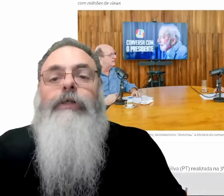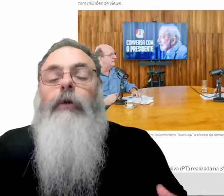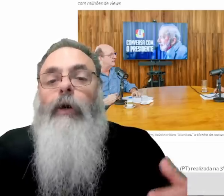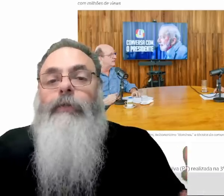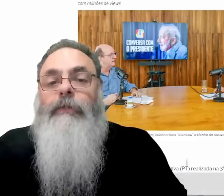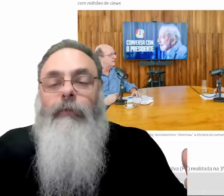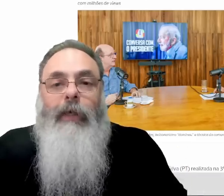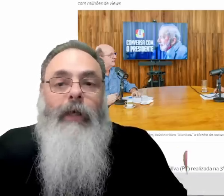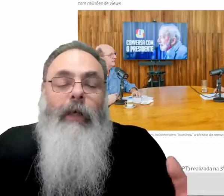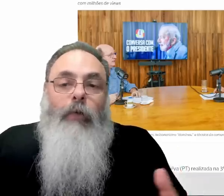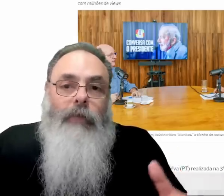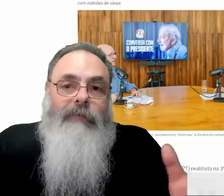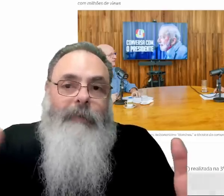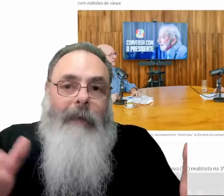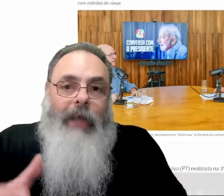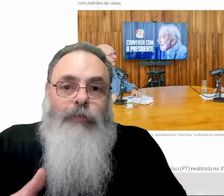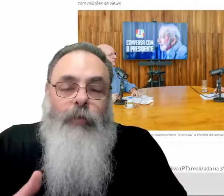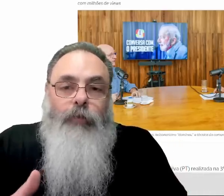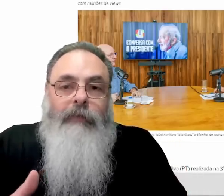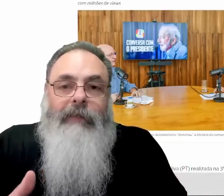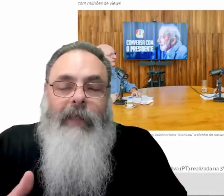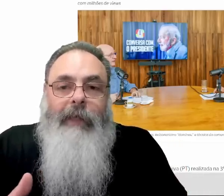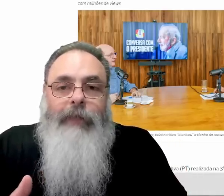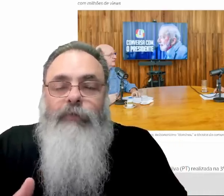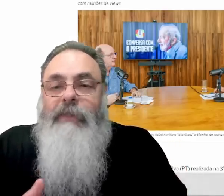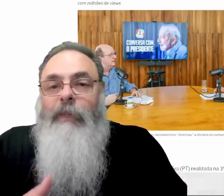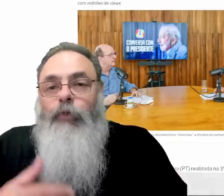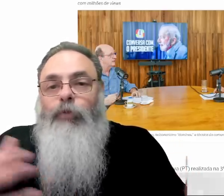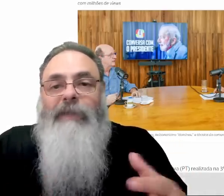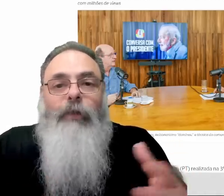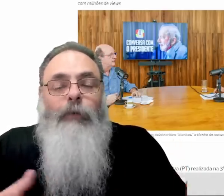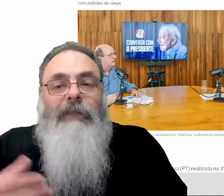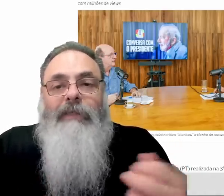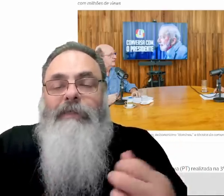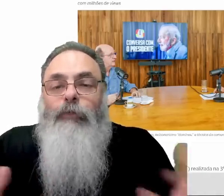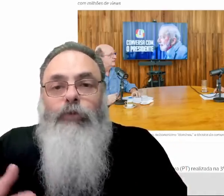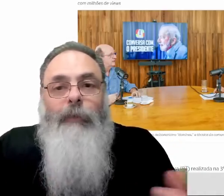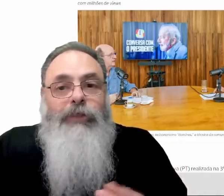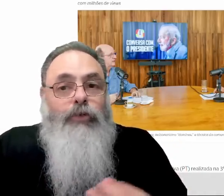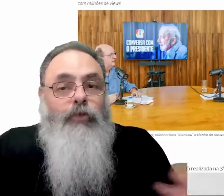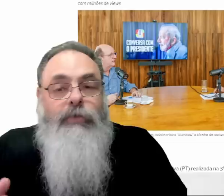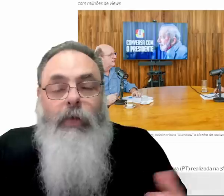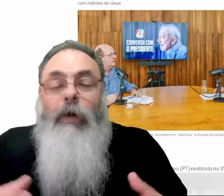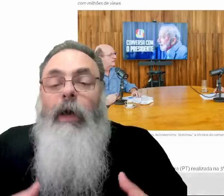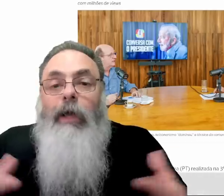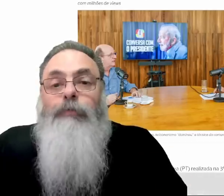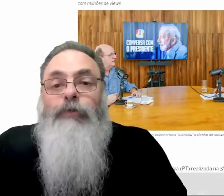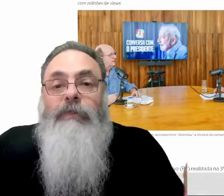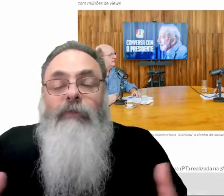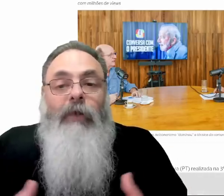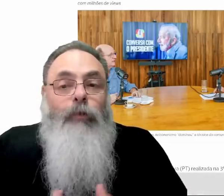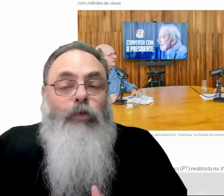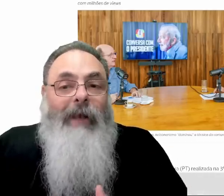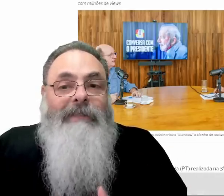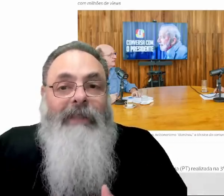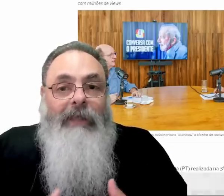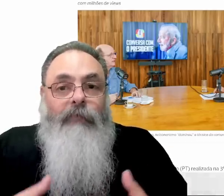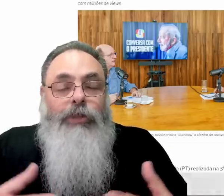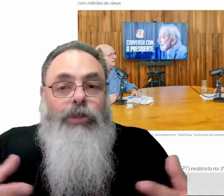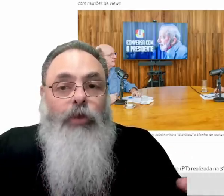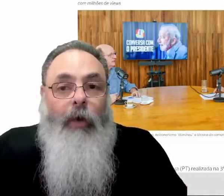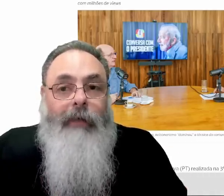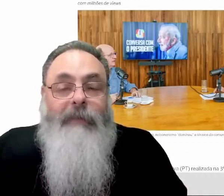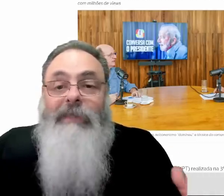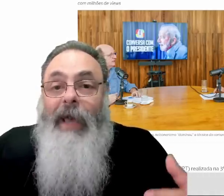na lógica a questão é quando você parte para o mundo da internet você tem muito mais argumentação muito mais discussão as pessoas se veem muito mais